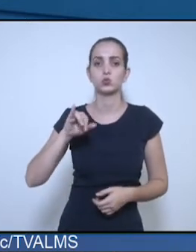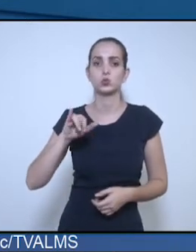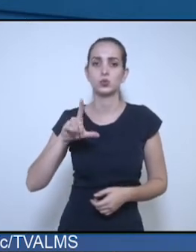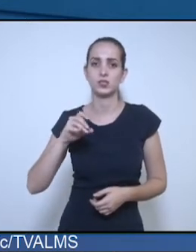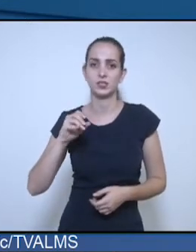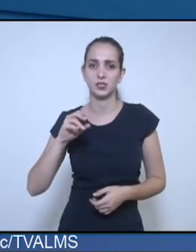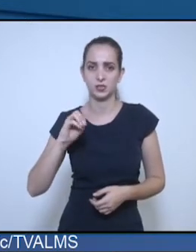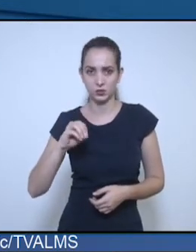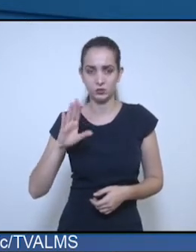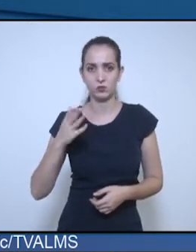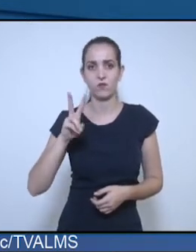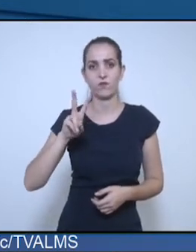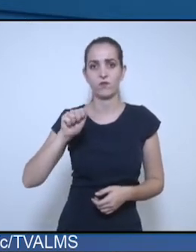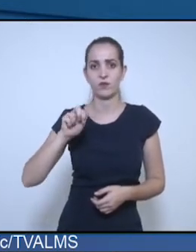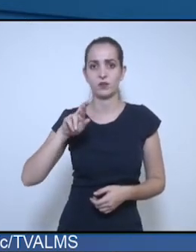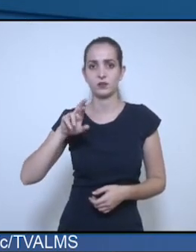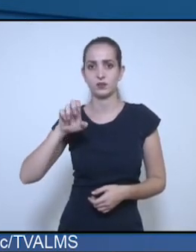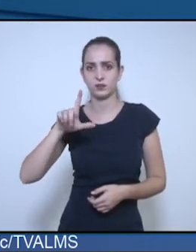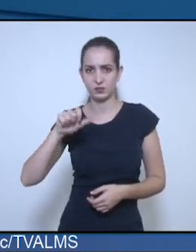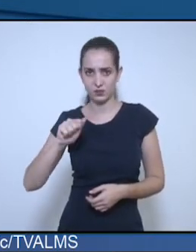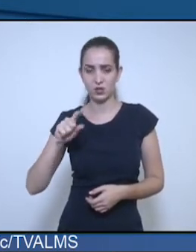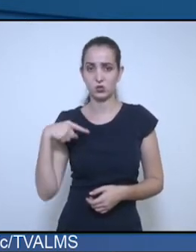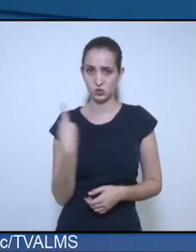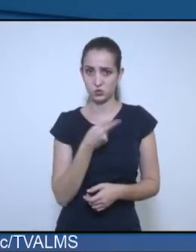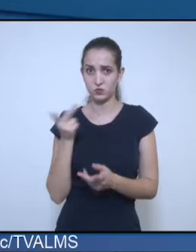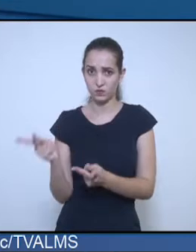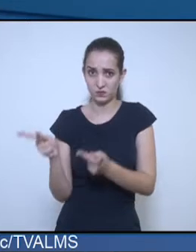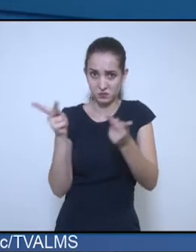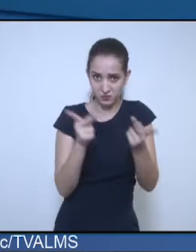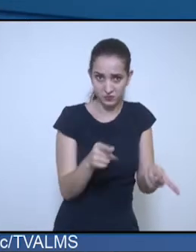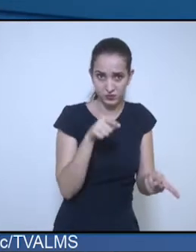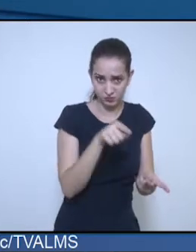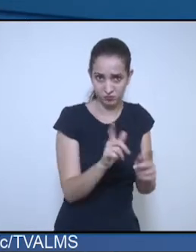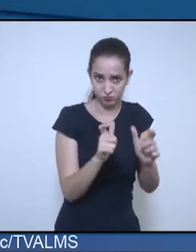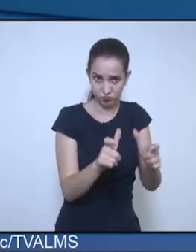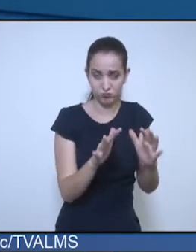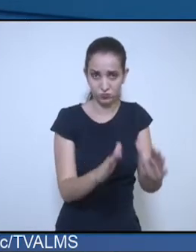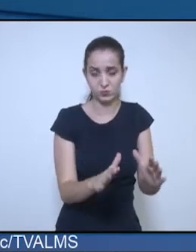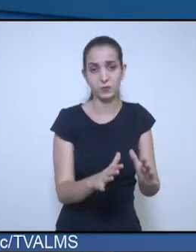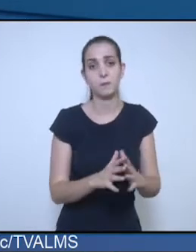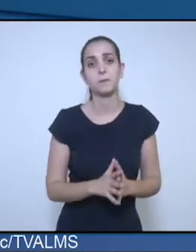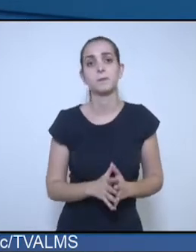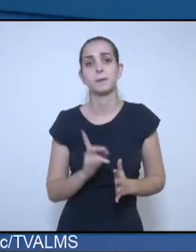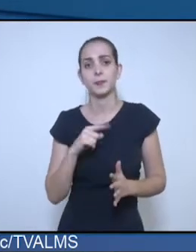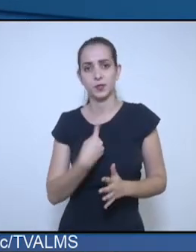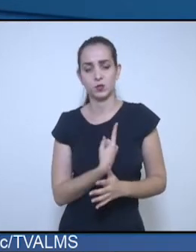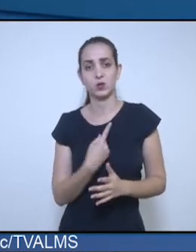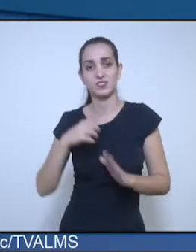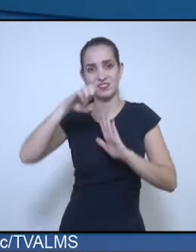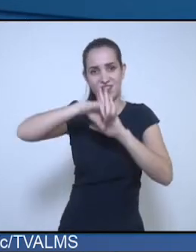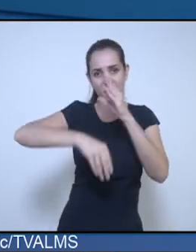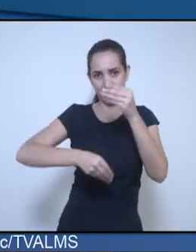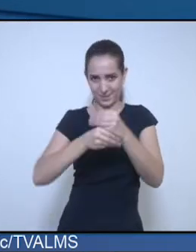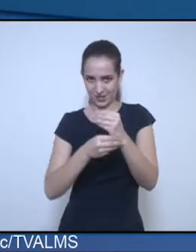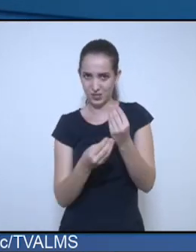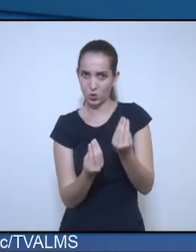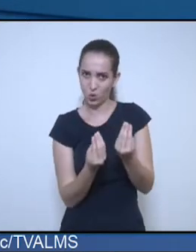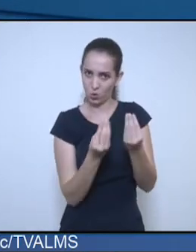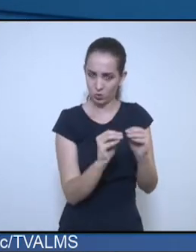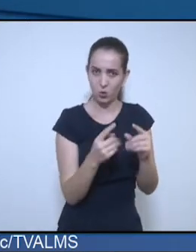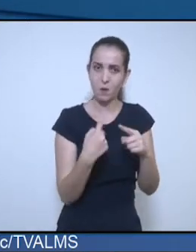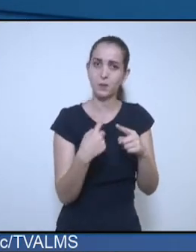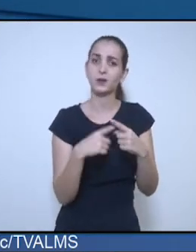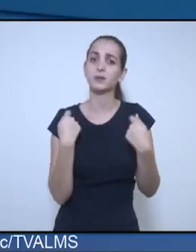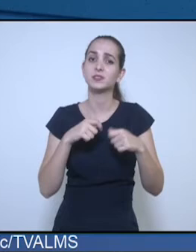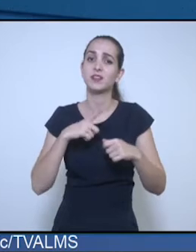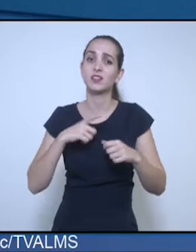e o deputado Barbosinha fomos lá fazer uma visita, que nós colocamos emendas parlamentares para a construção de